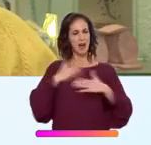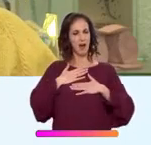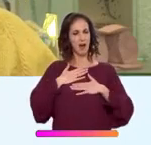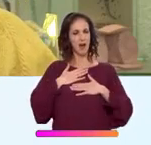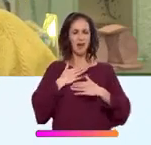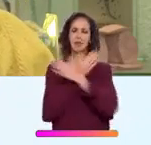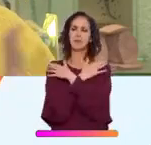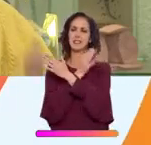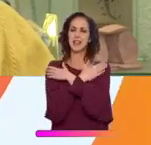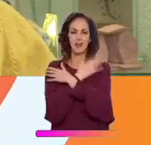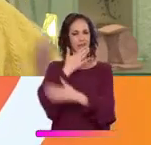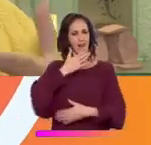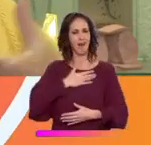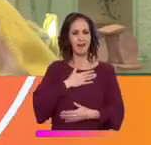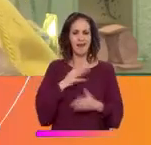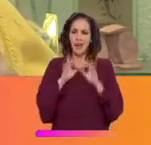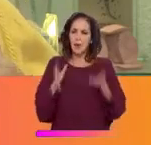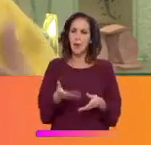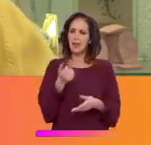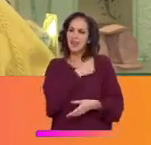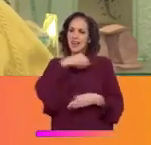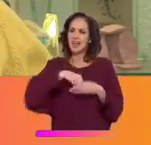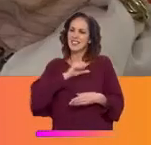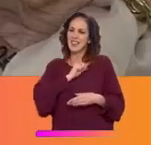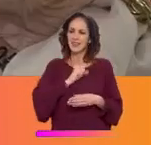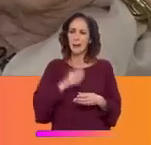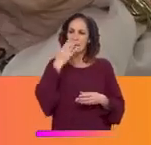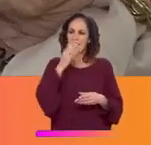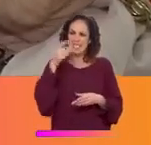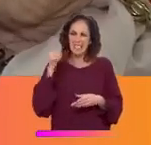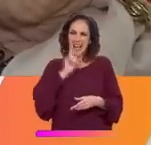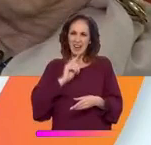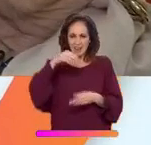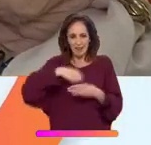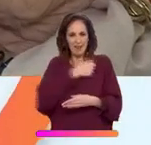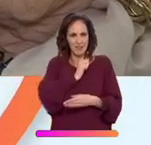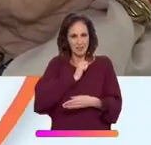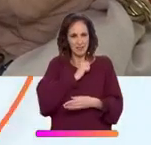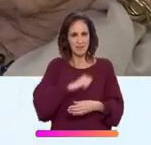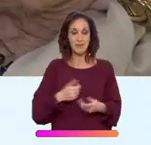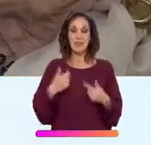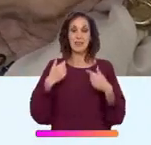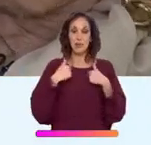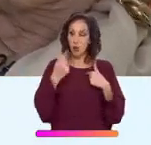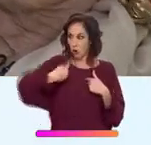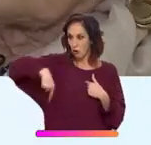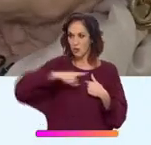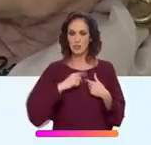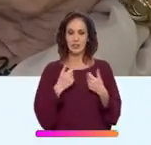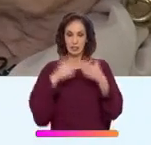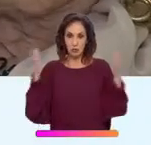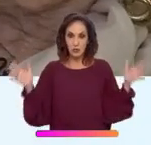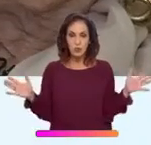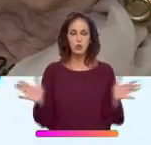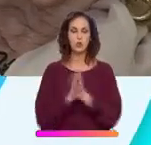digamos assim. É como se estivéssemos em nossa casa. Estamos em casa com ela, não é? E penso que nós, tanto a ela como todo o pessoal